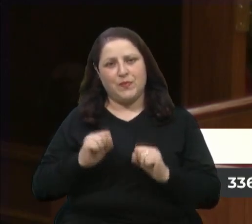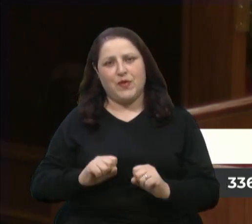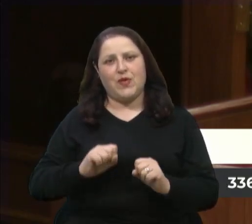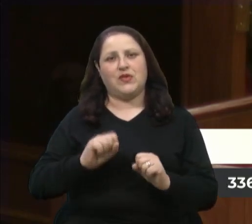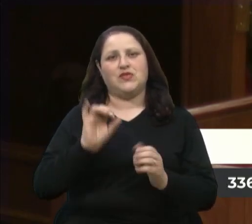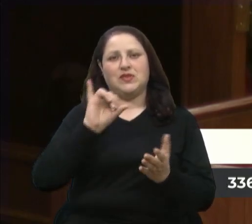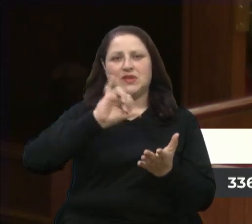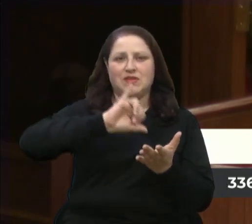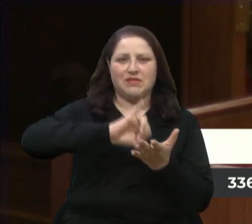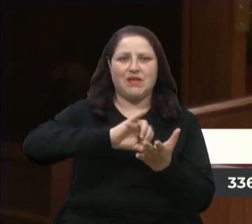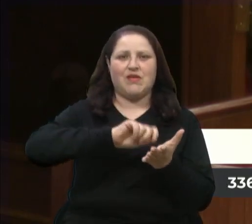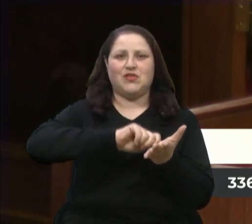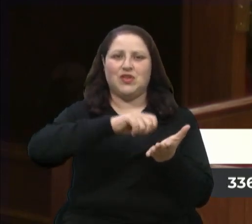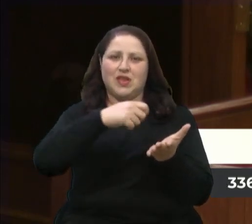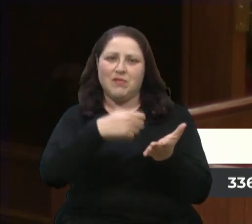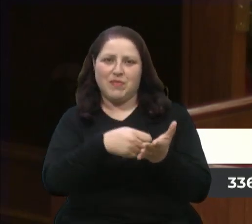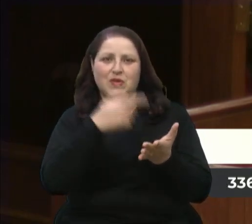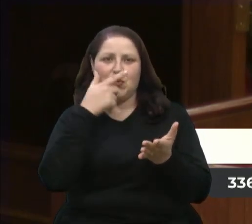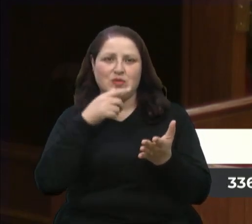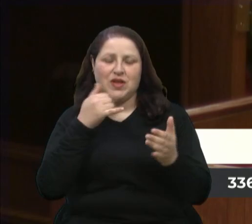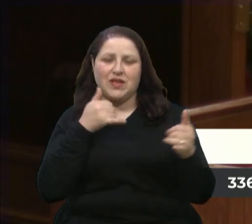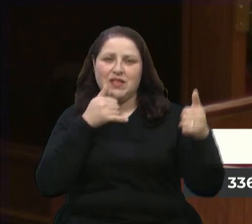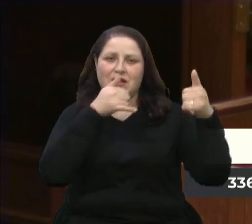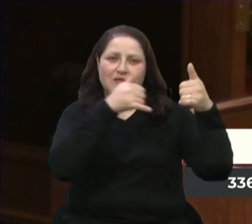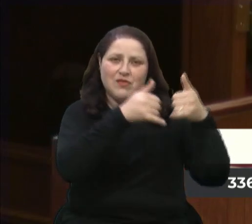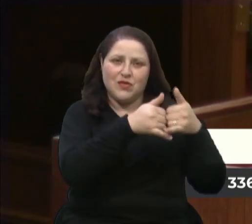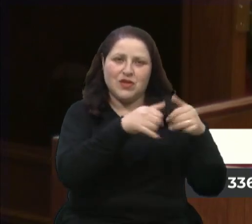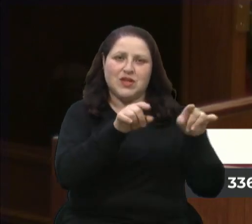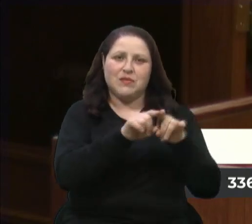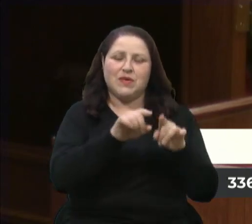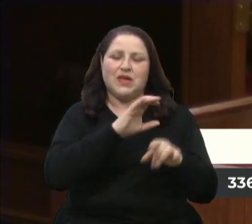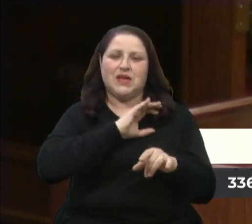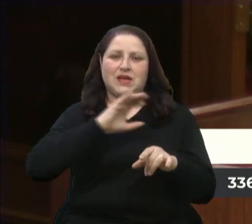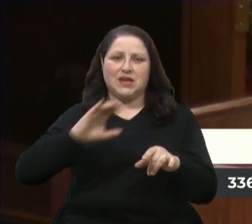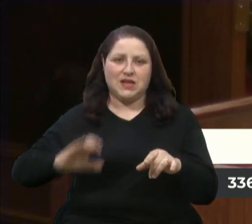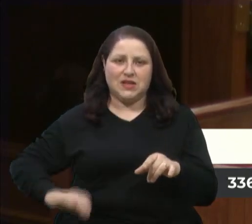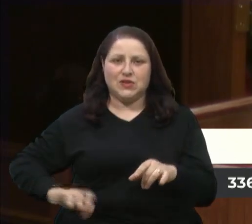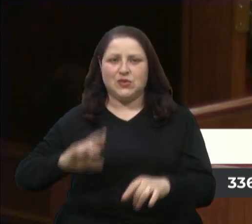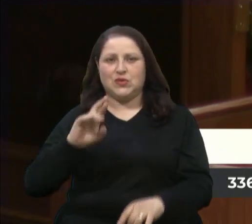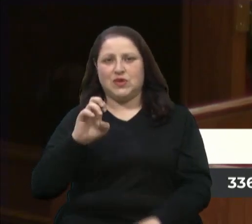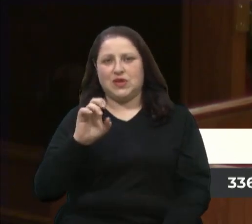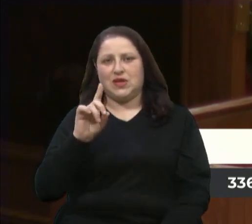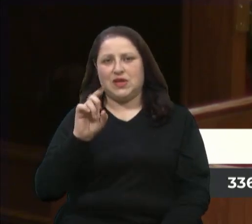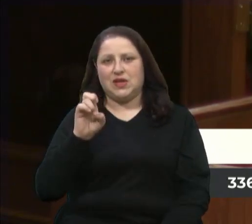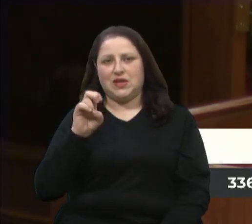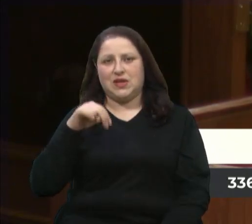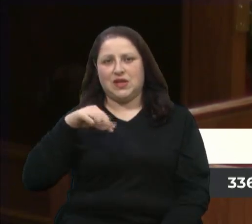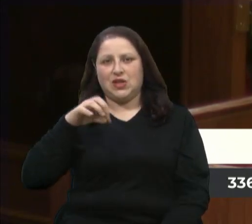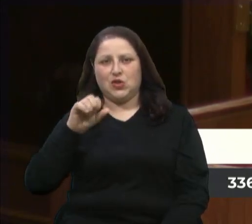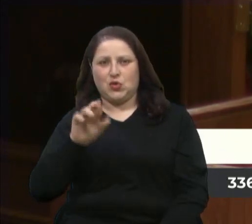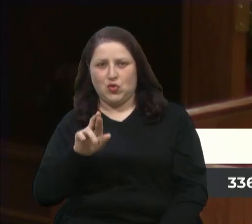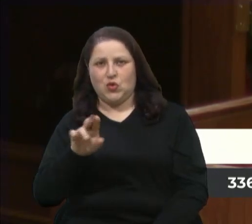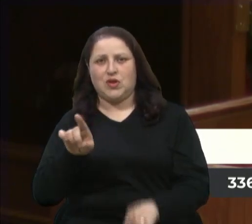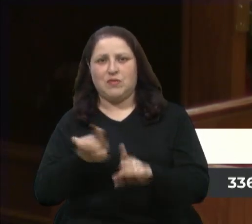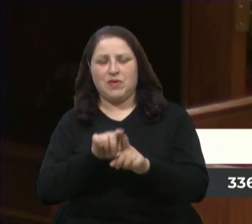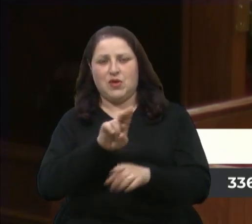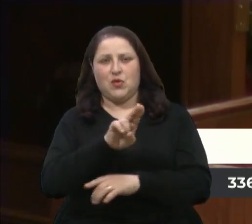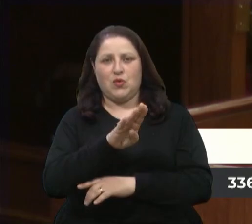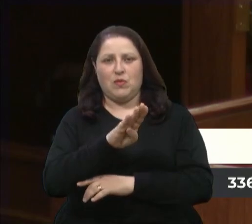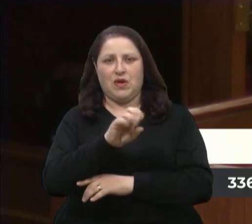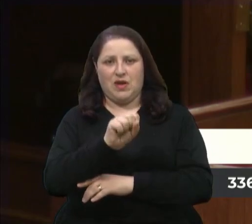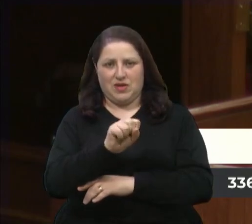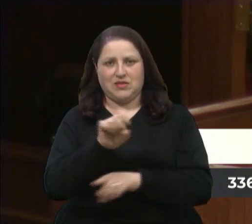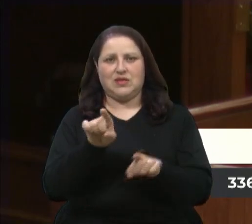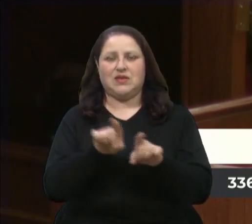central. Também o Cristo Redentor, a UBS do Cristo Redentor também está agendada ali